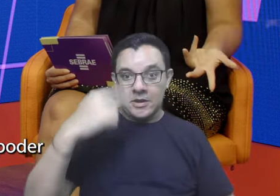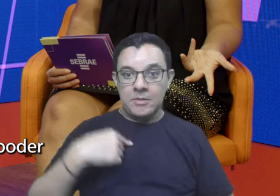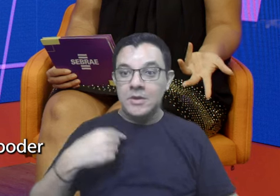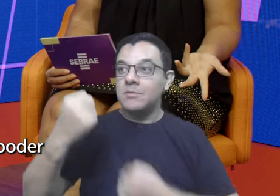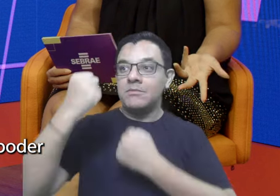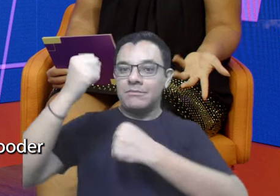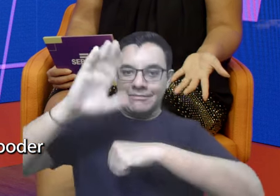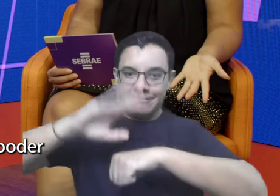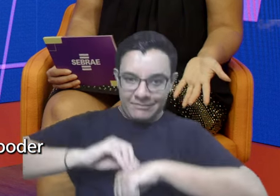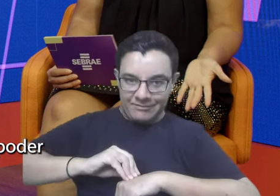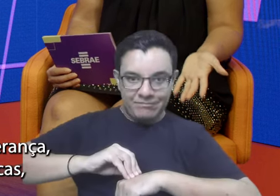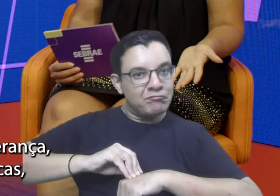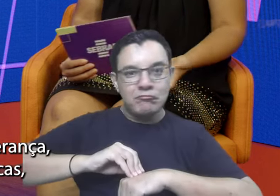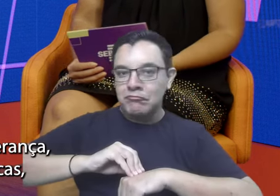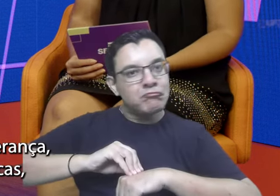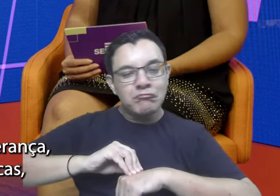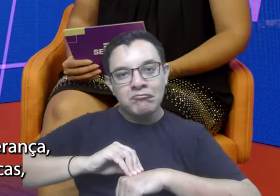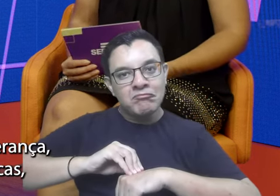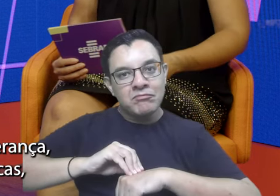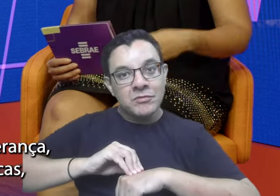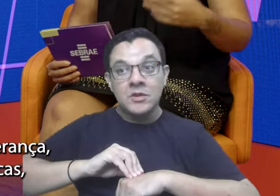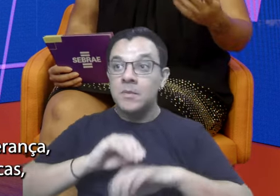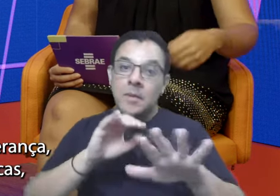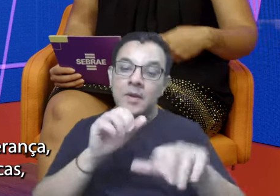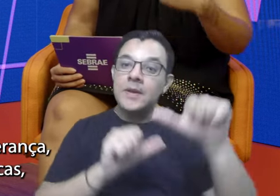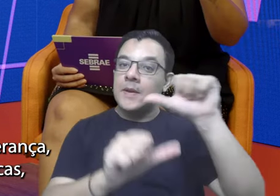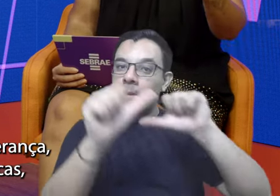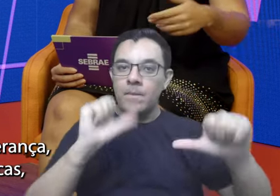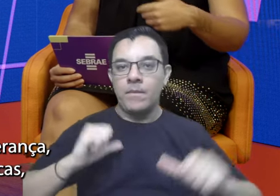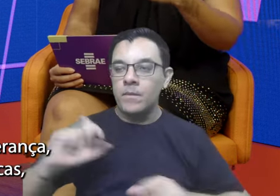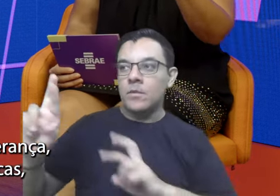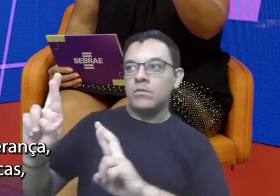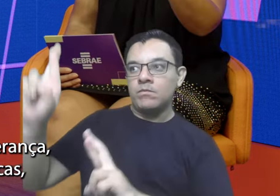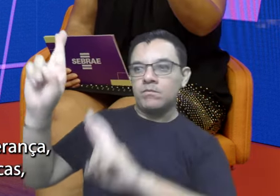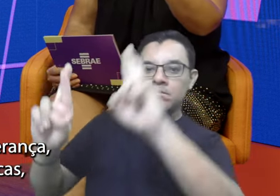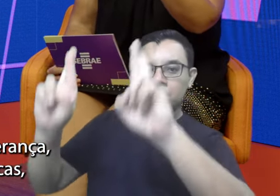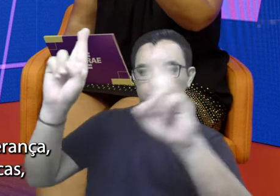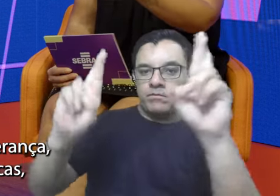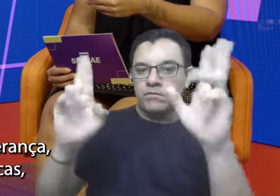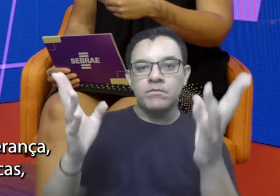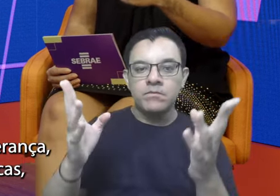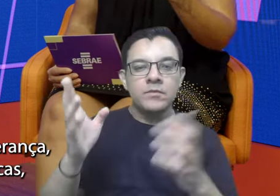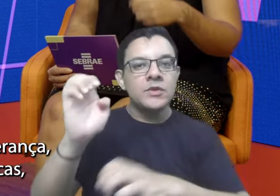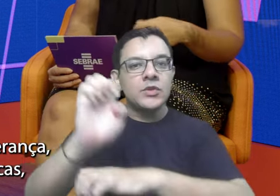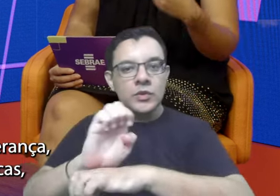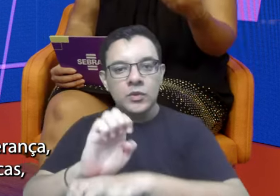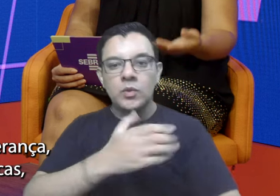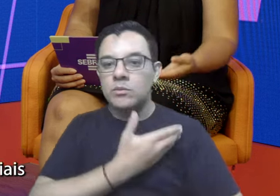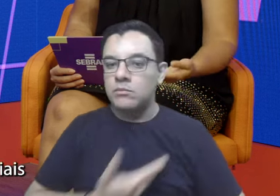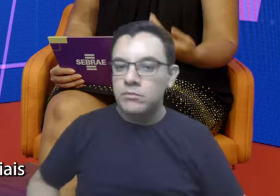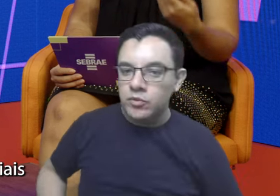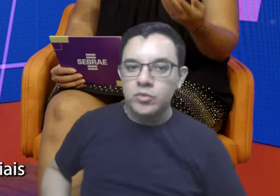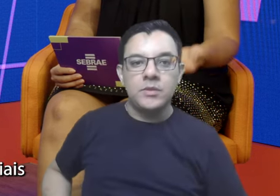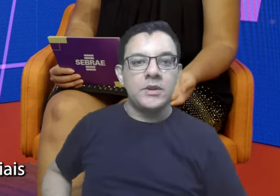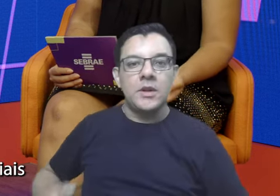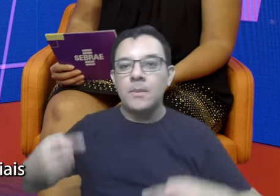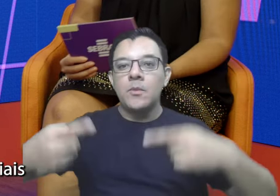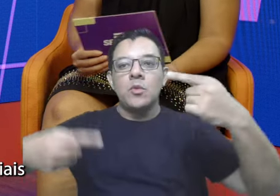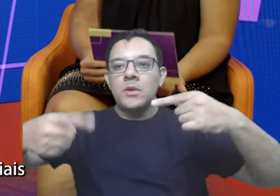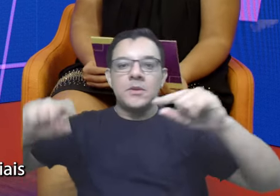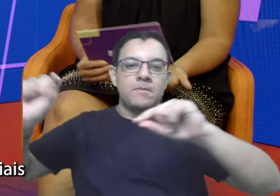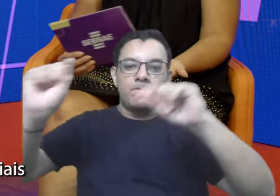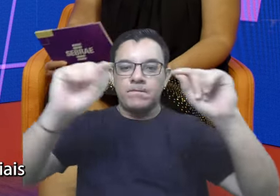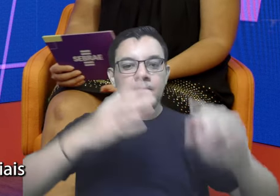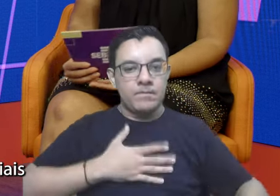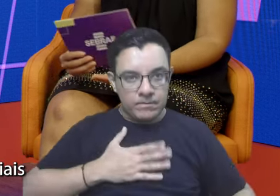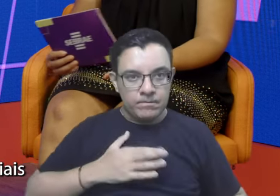tenho poder nas minhas mãos né mas se eu tenho lugares de liderança tanto estaduais tanto públicas lideranças públicas